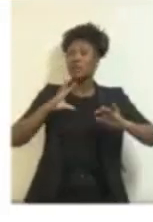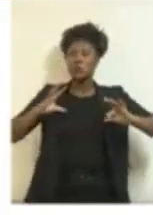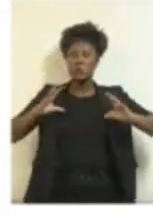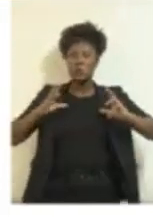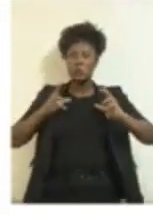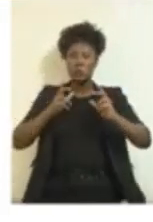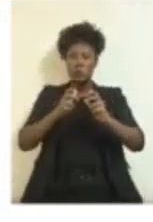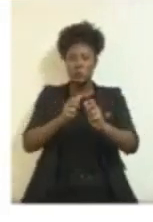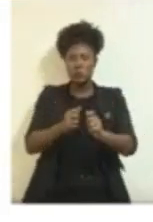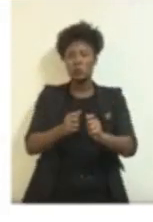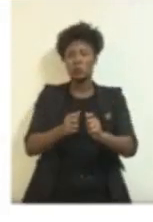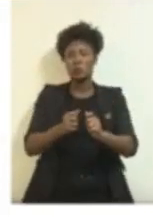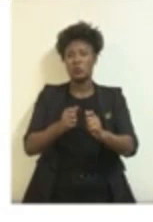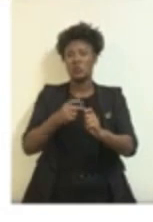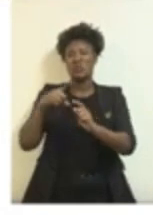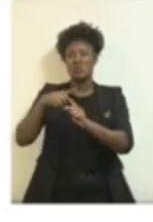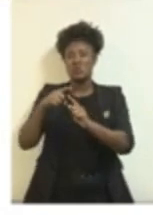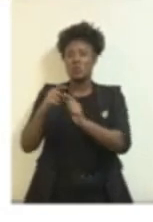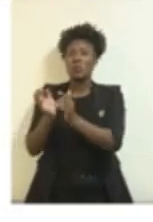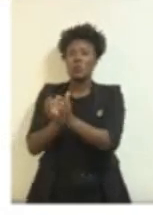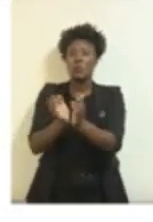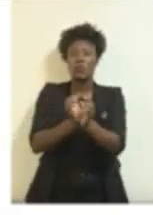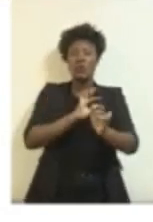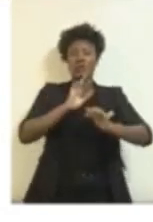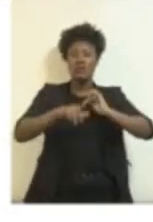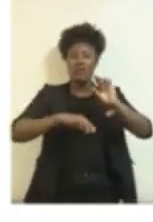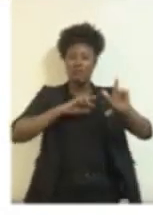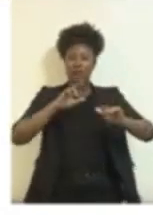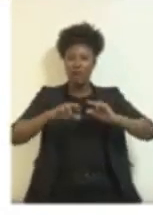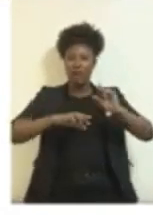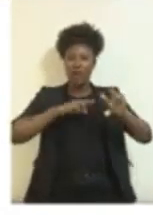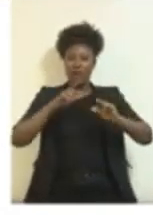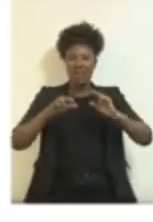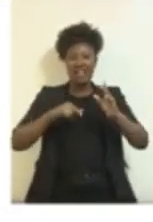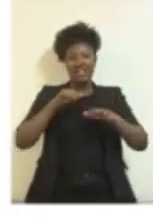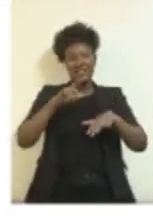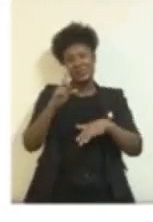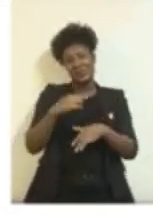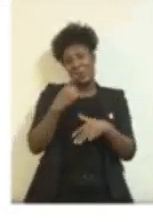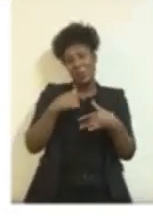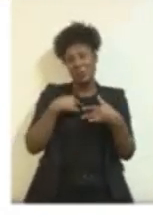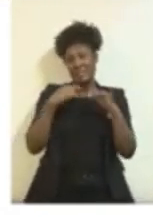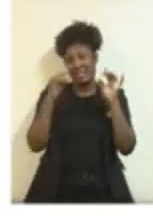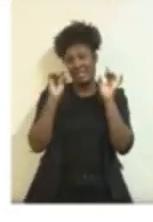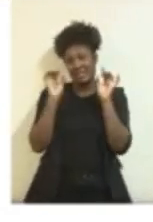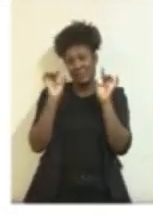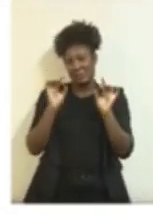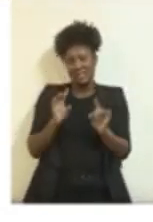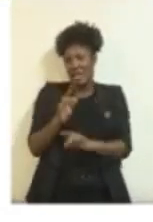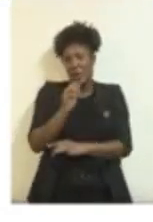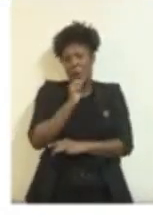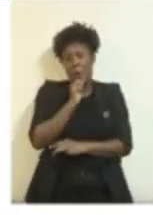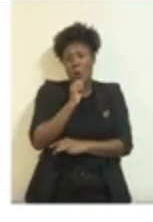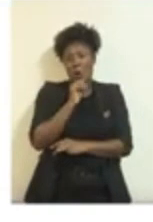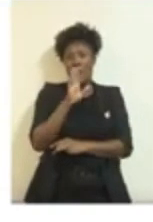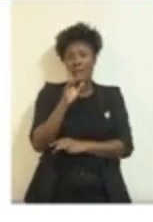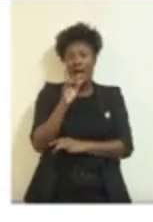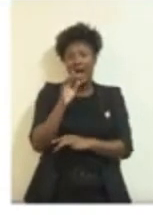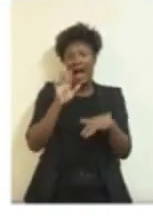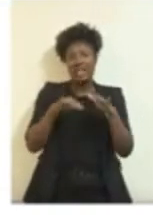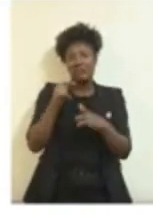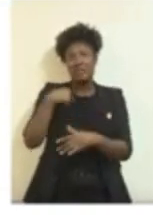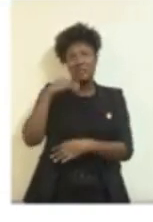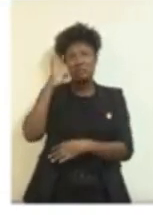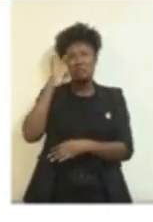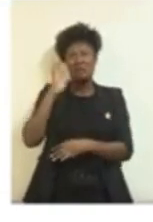tem vários outros grupos aqui, né, que a gente, como leigo, né, eu na zoologia sou leigo, também nem imaginaria, né, que